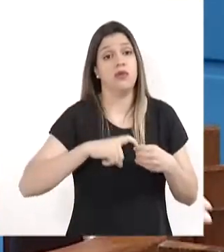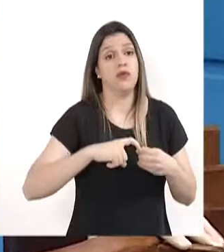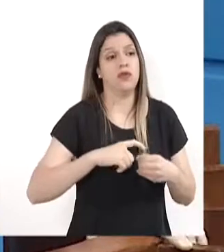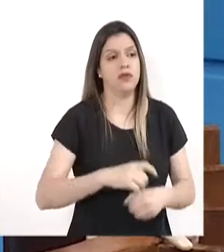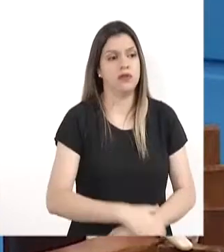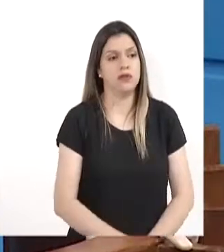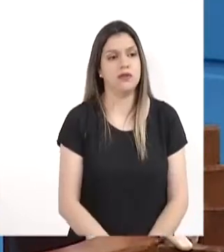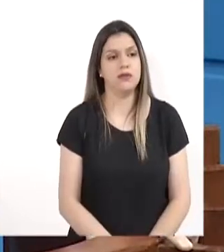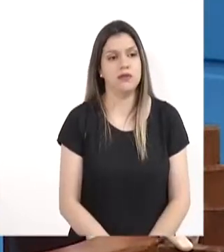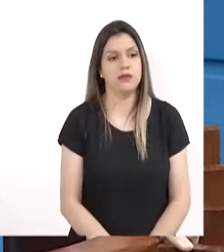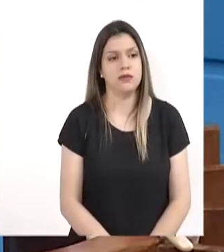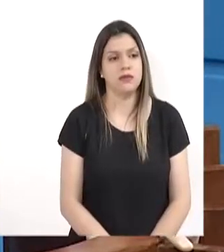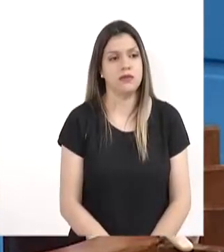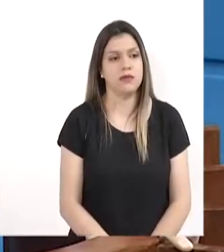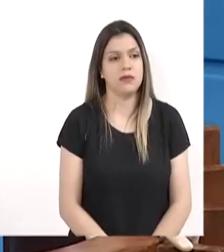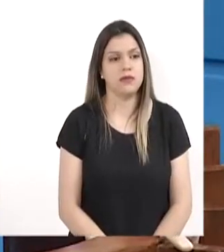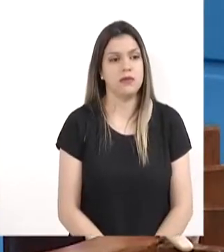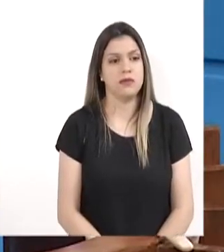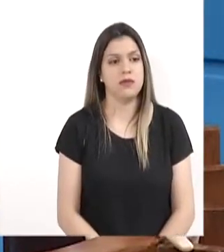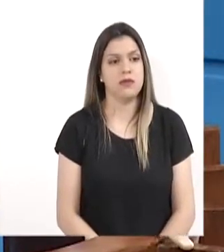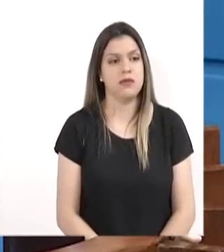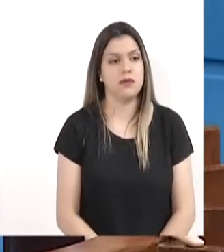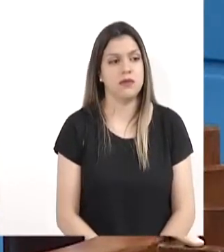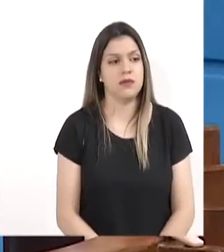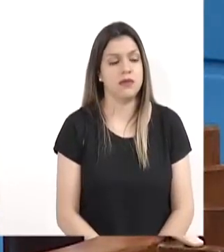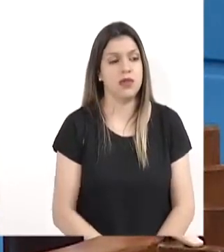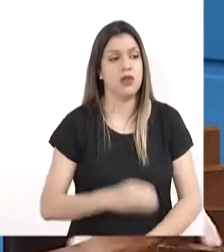Está lá. Votamos contra, o